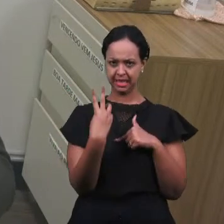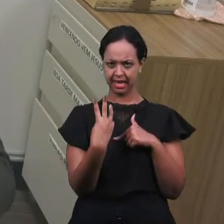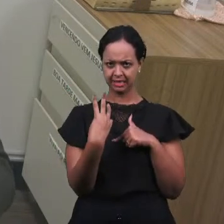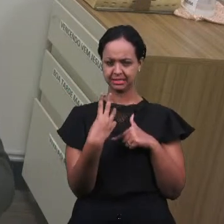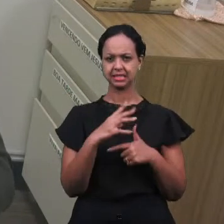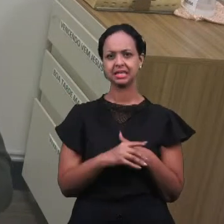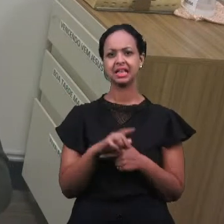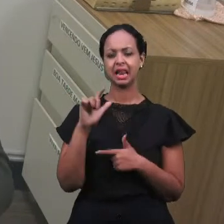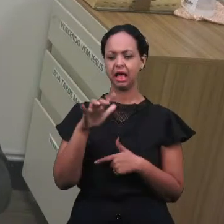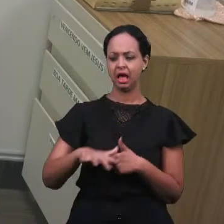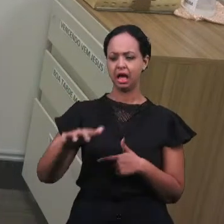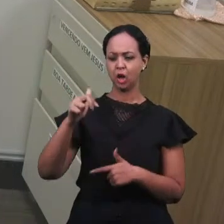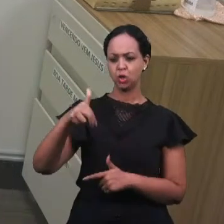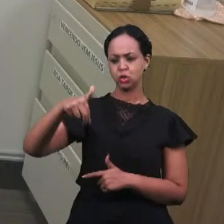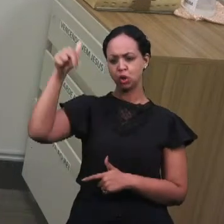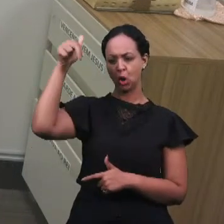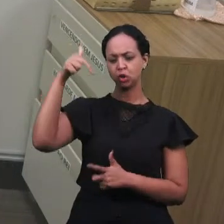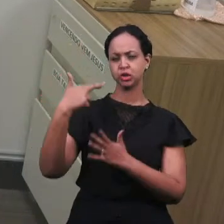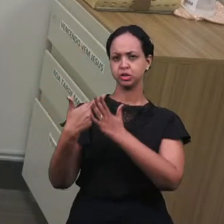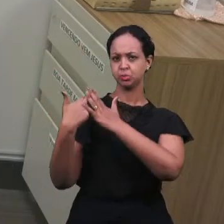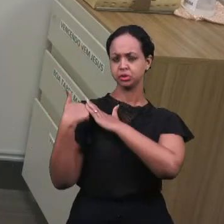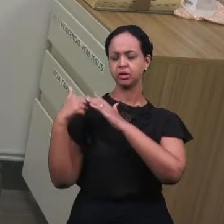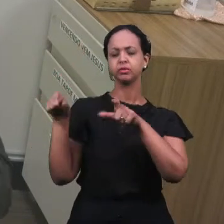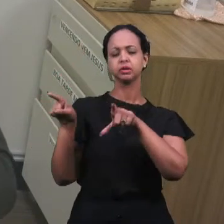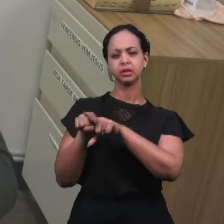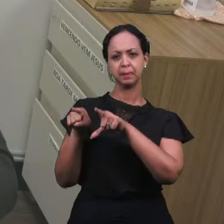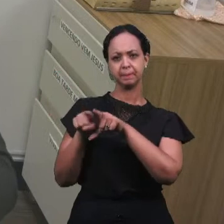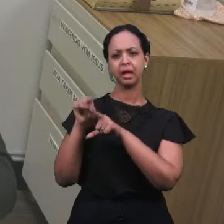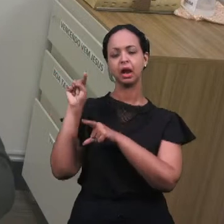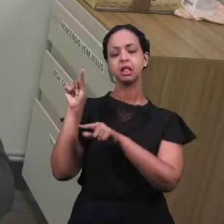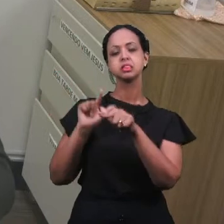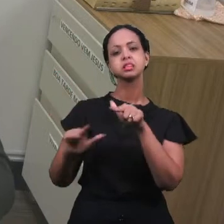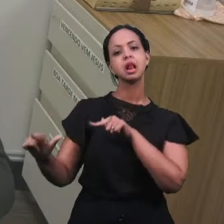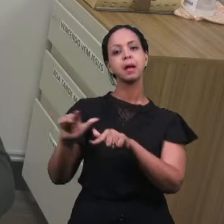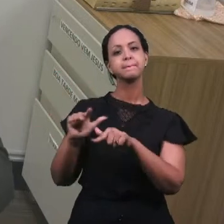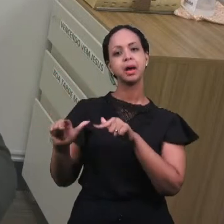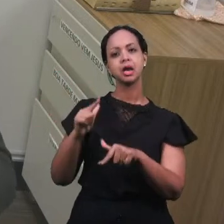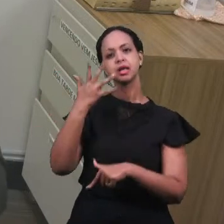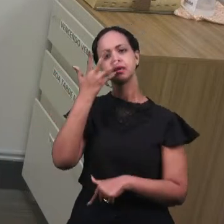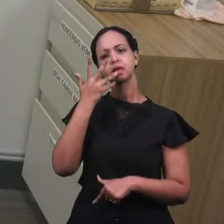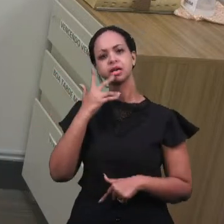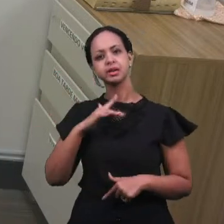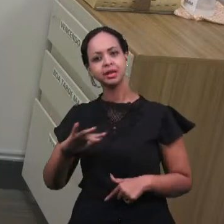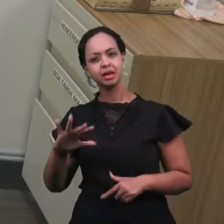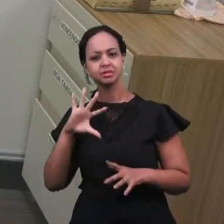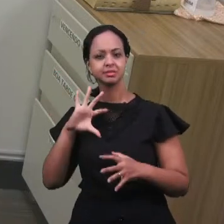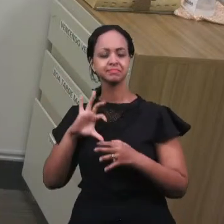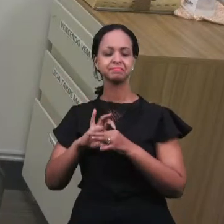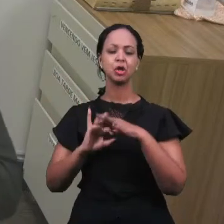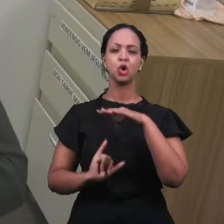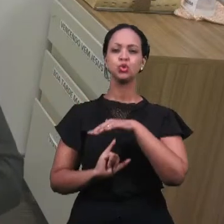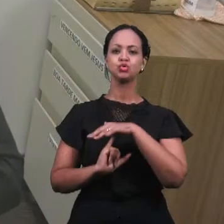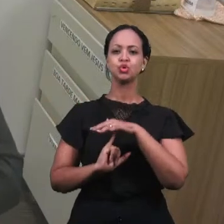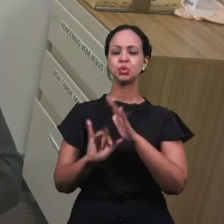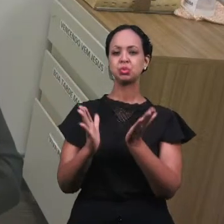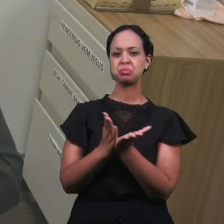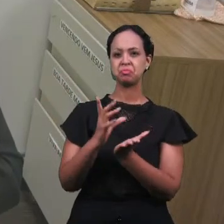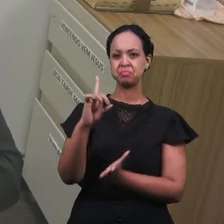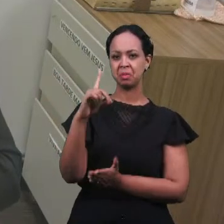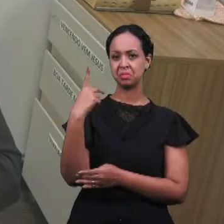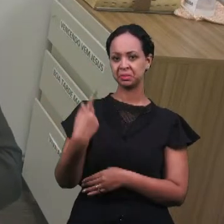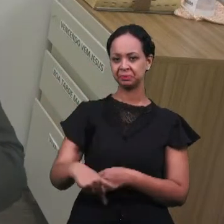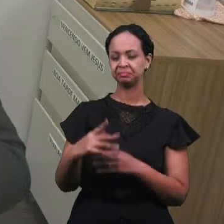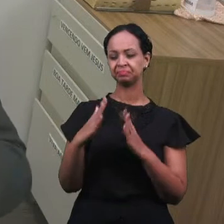da área norte e responsável pelo trabalho, né, de crianças ligado ao Instituto Bíblico da Igreja